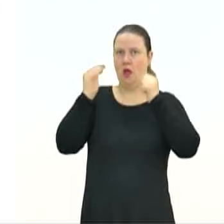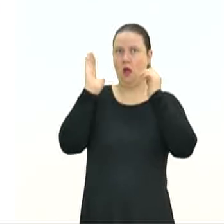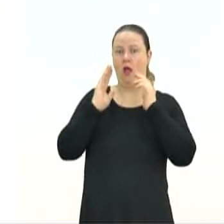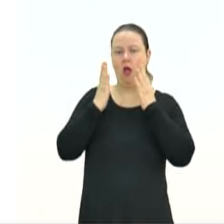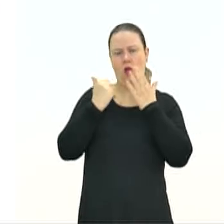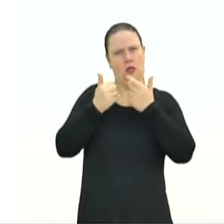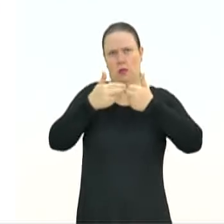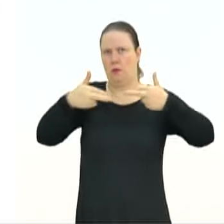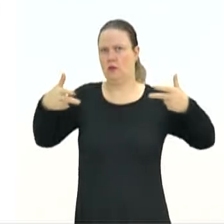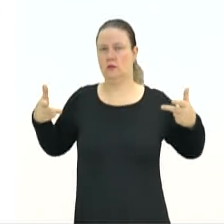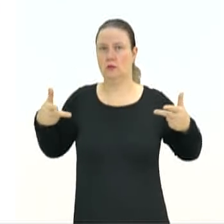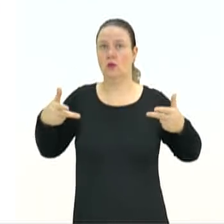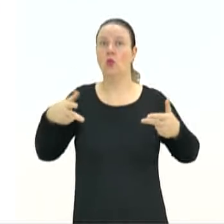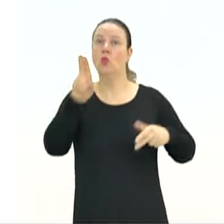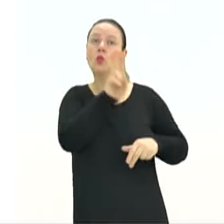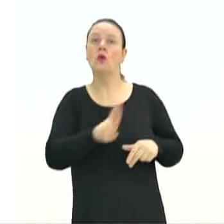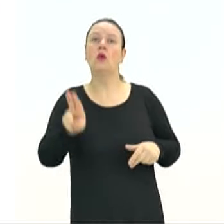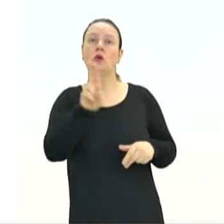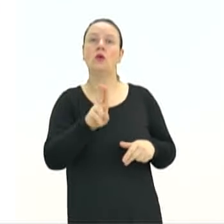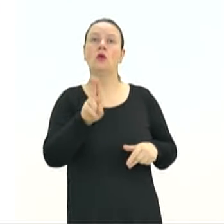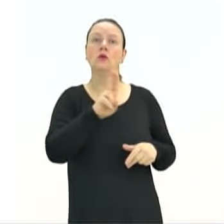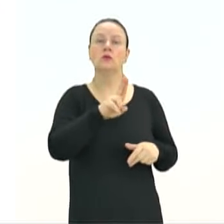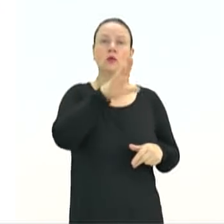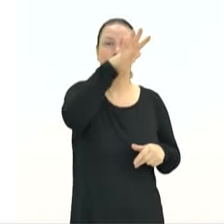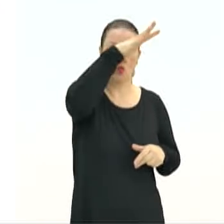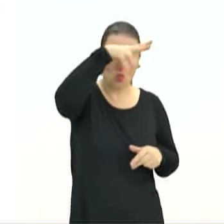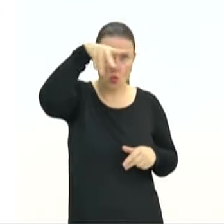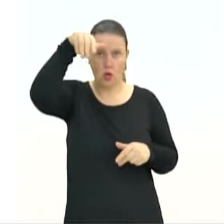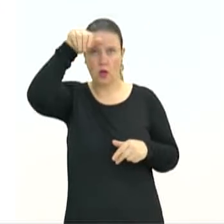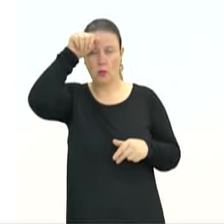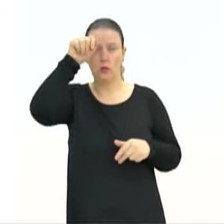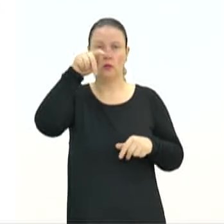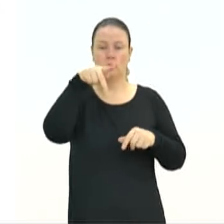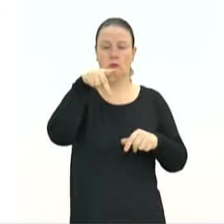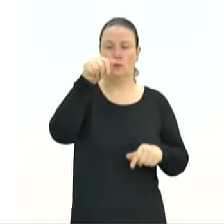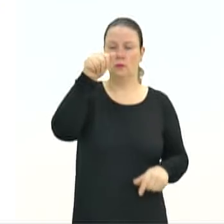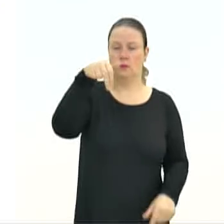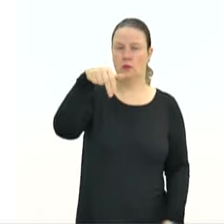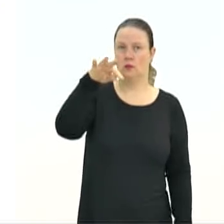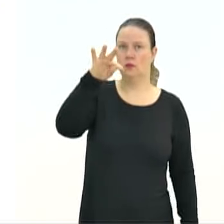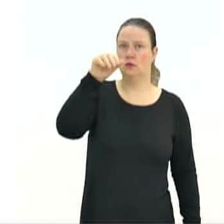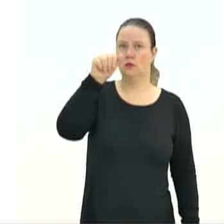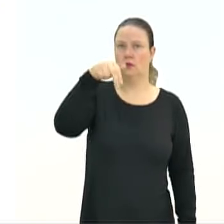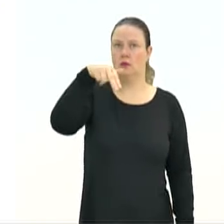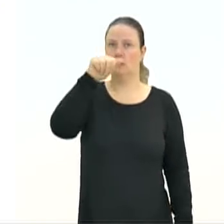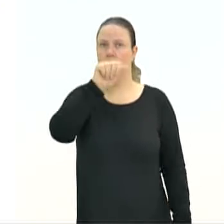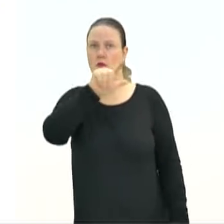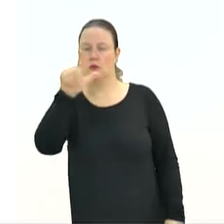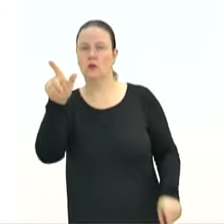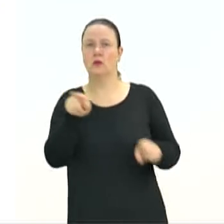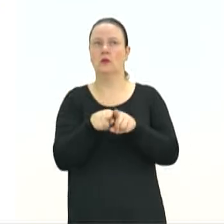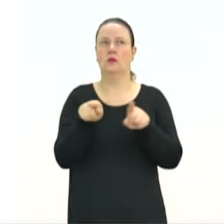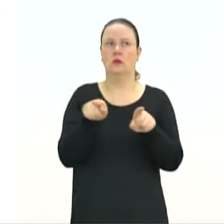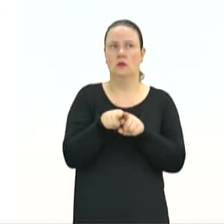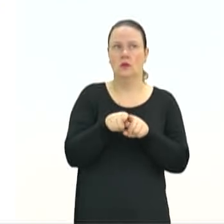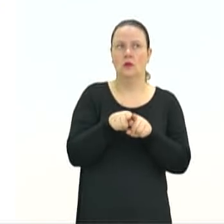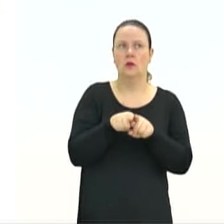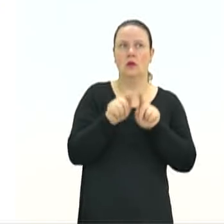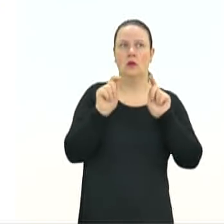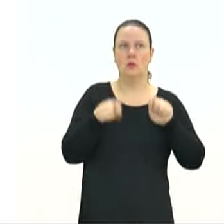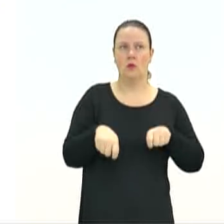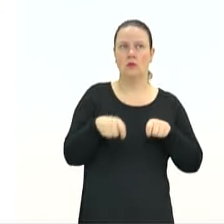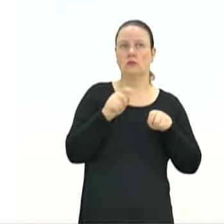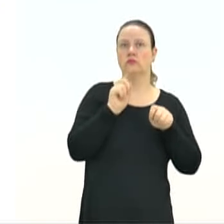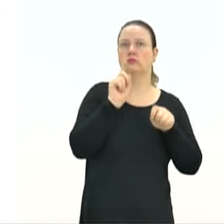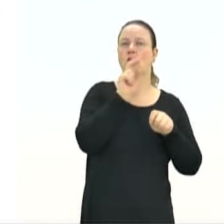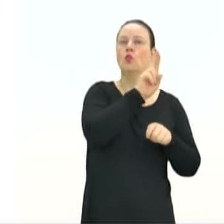anos na região do Pantanal, ambiente que tem uma de suas cadeias alimentares representadas no esquema. Então tem ali o plâncton, a pulga d'água,